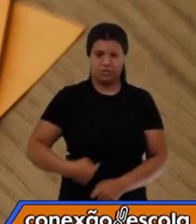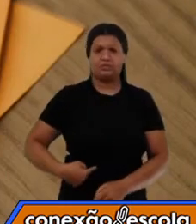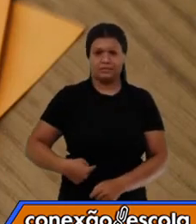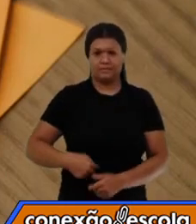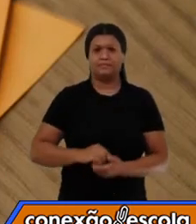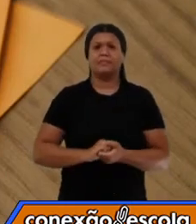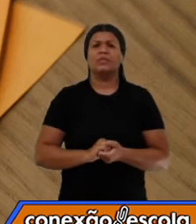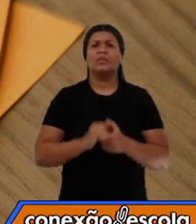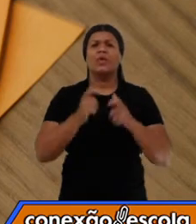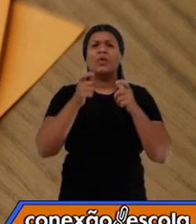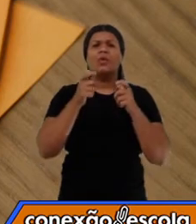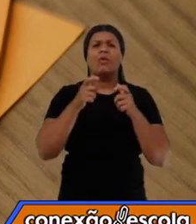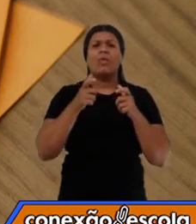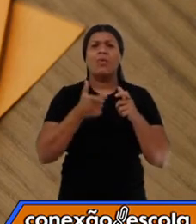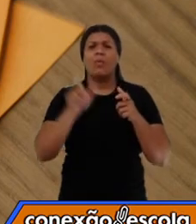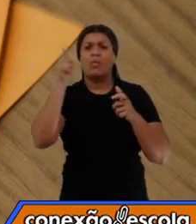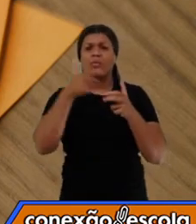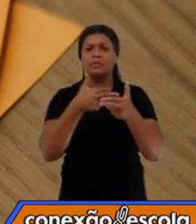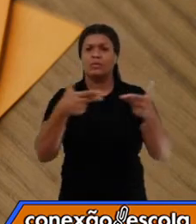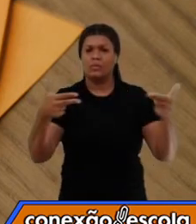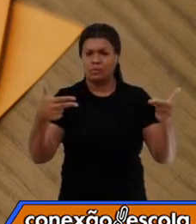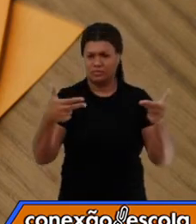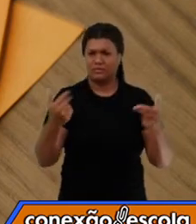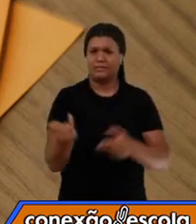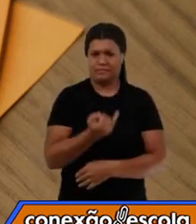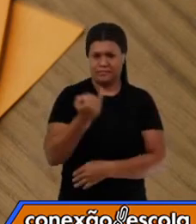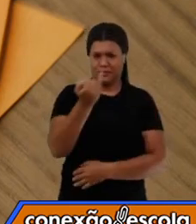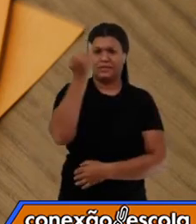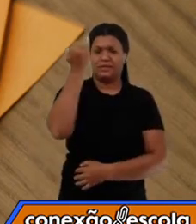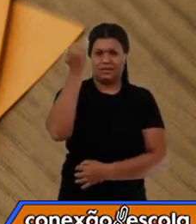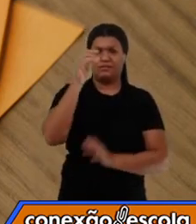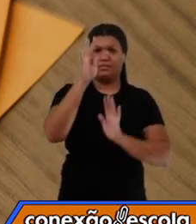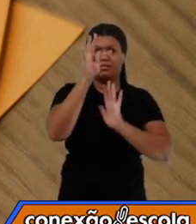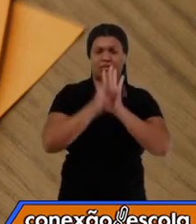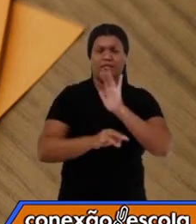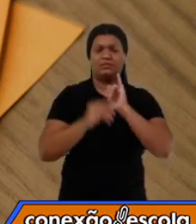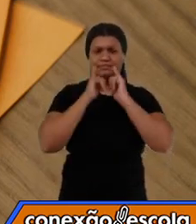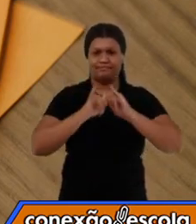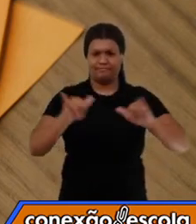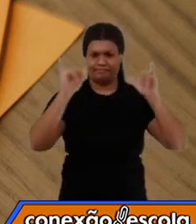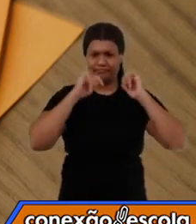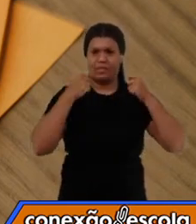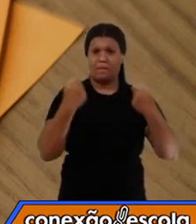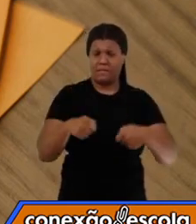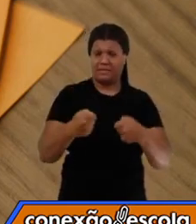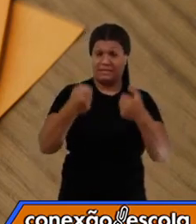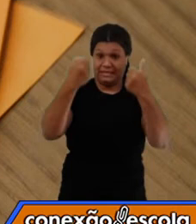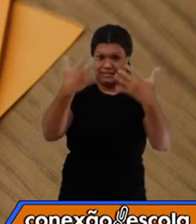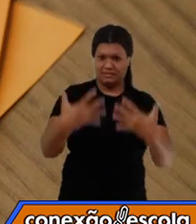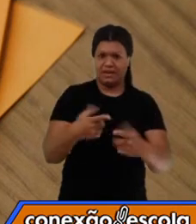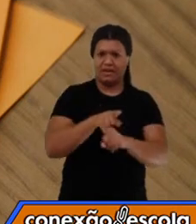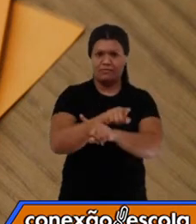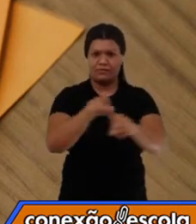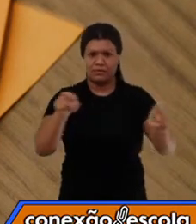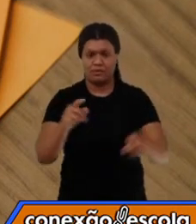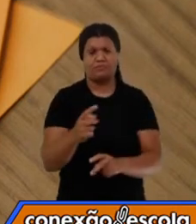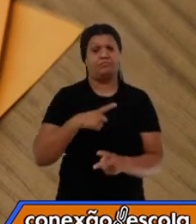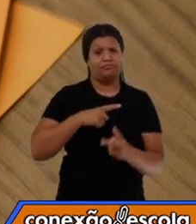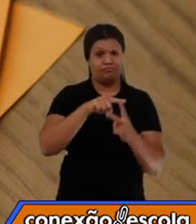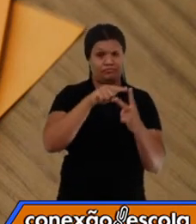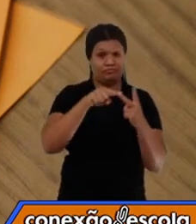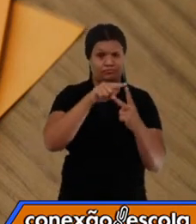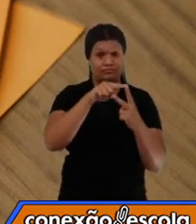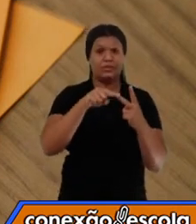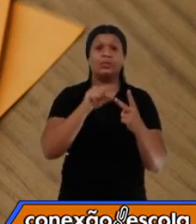Outros aspectos muito importantes do texto informativo que eu tenho que falar aqui com vocês são dois. São as